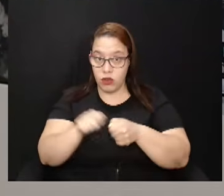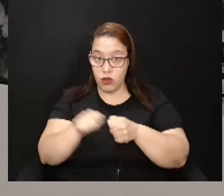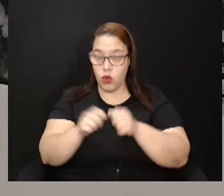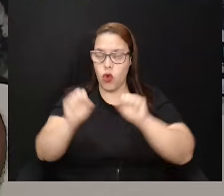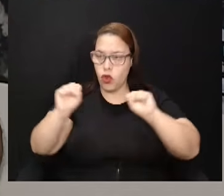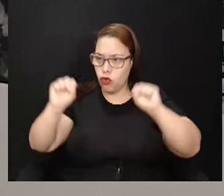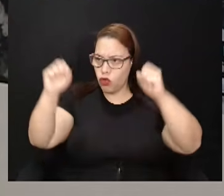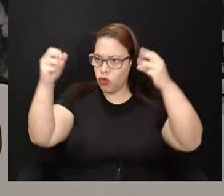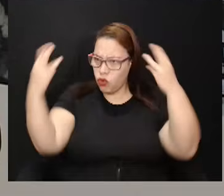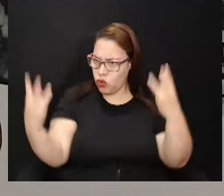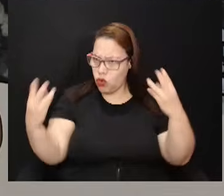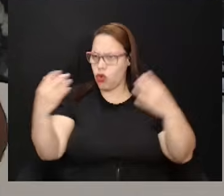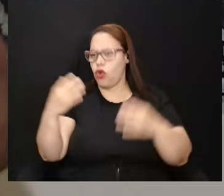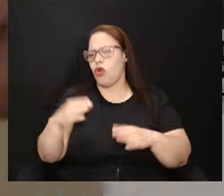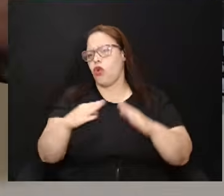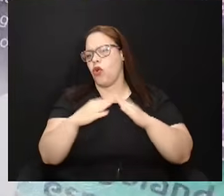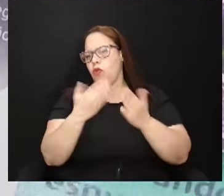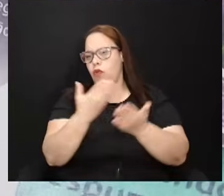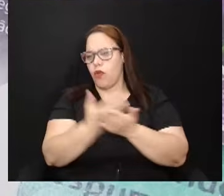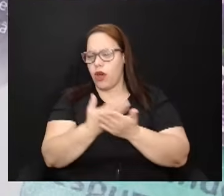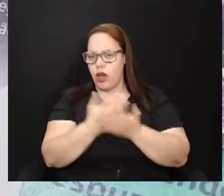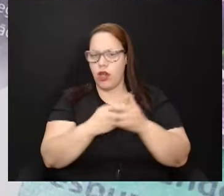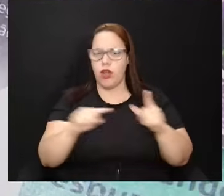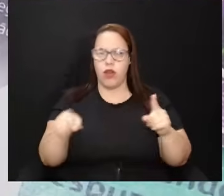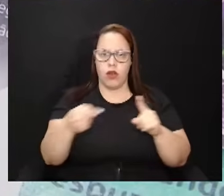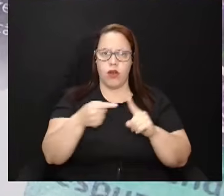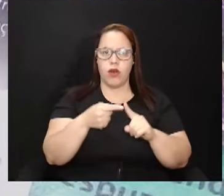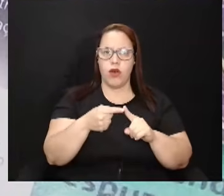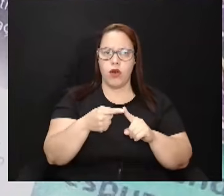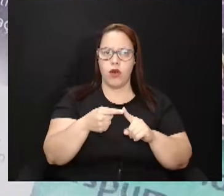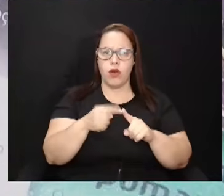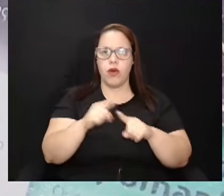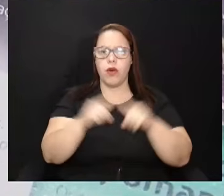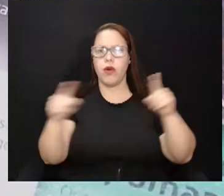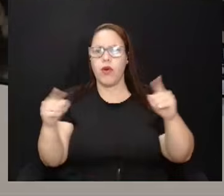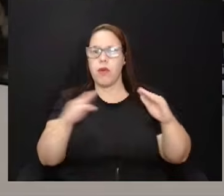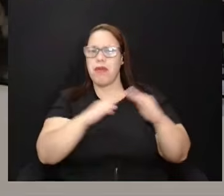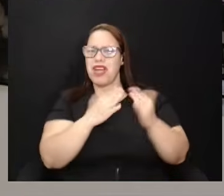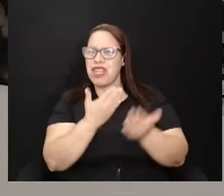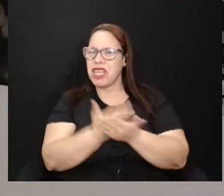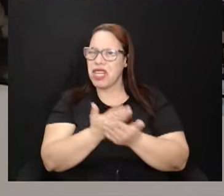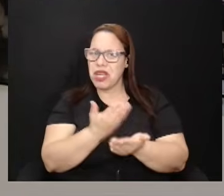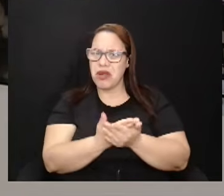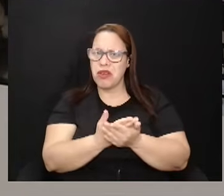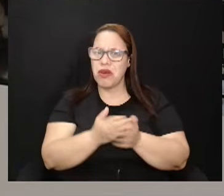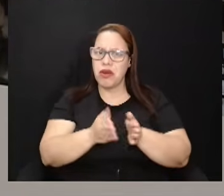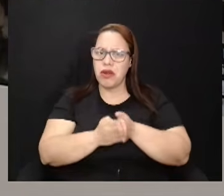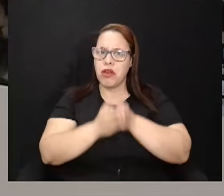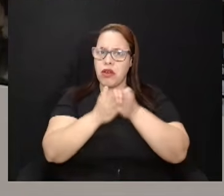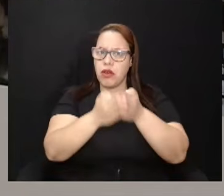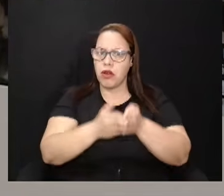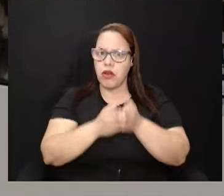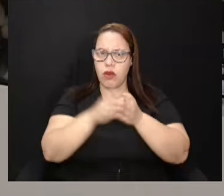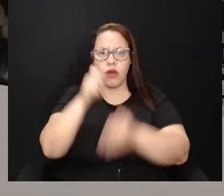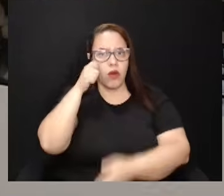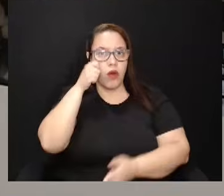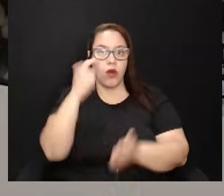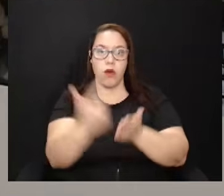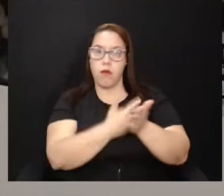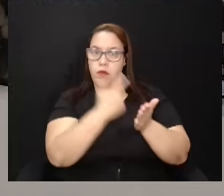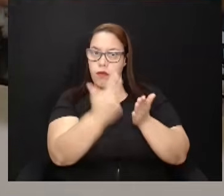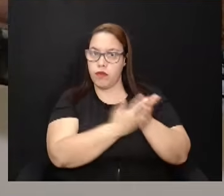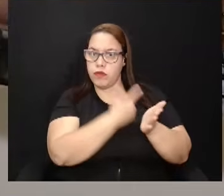colégios objetivos, tal. Mas em colégios, né? Porque o navio negreiro é matéria